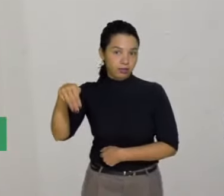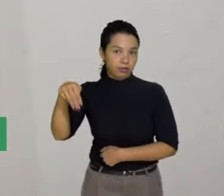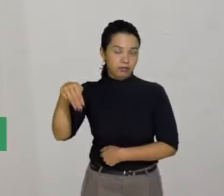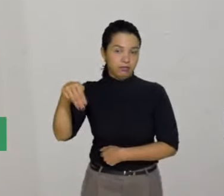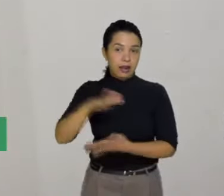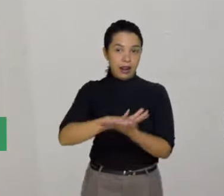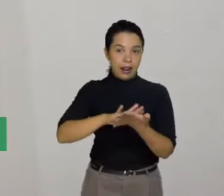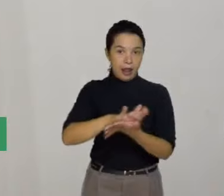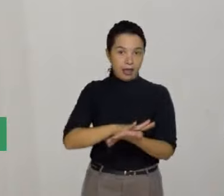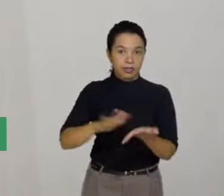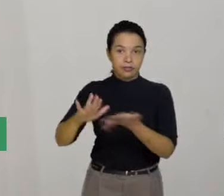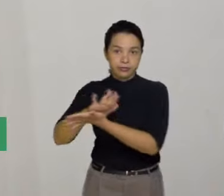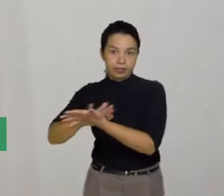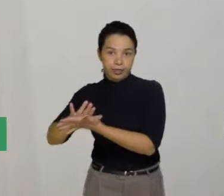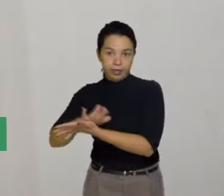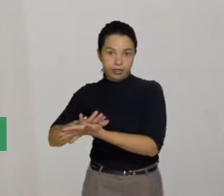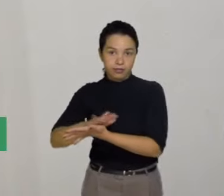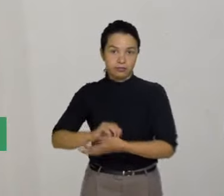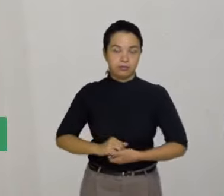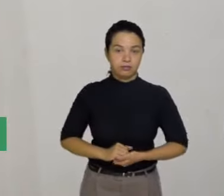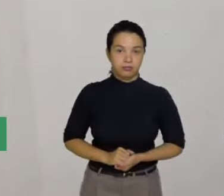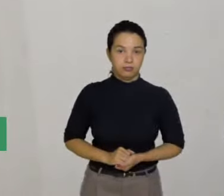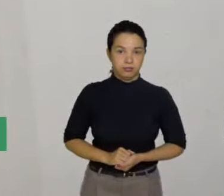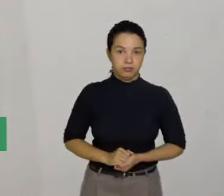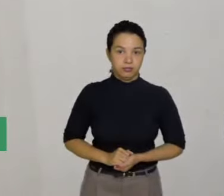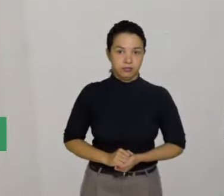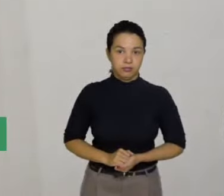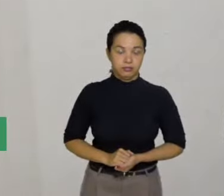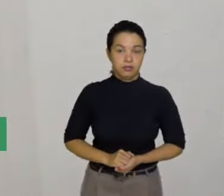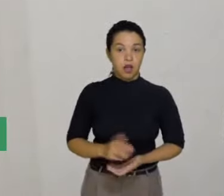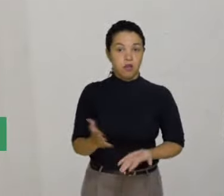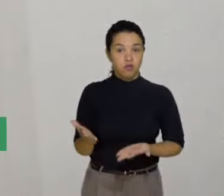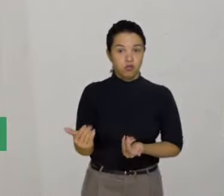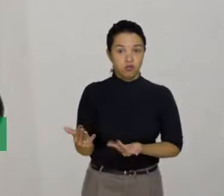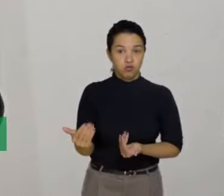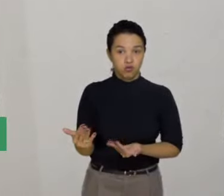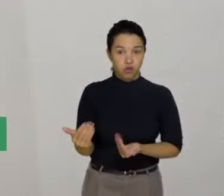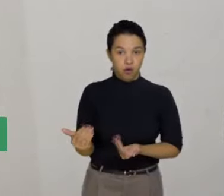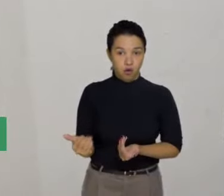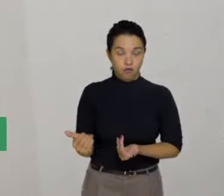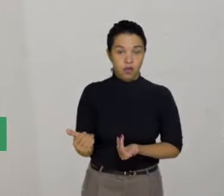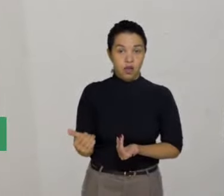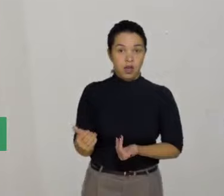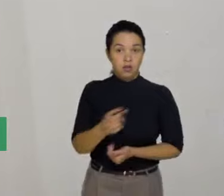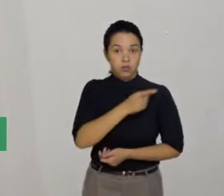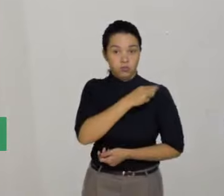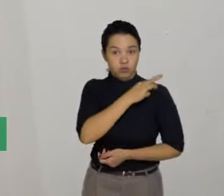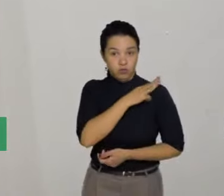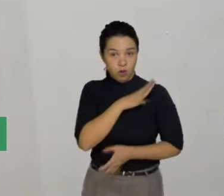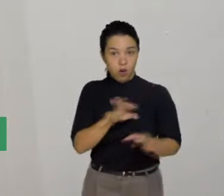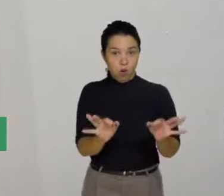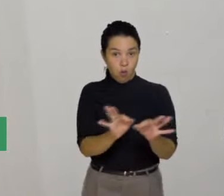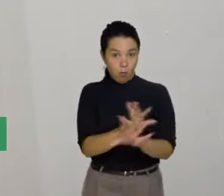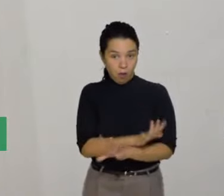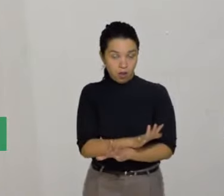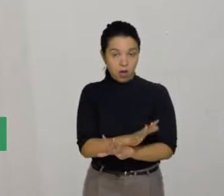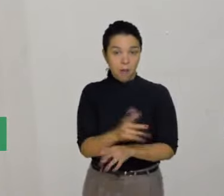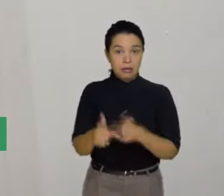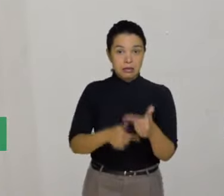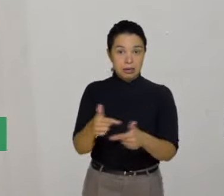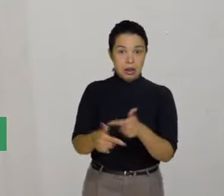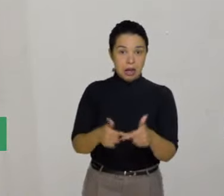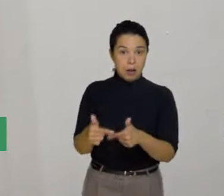Entre os jovens que completaram o ensino médio, mas também estão desempregados e pararam os